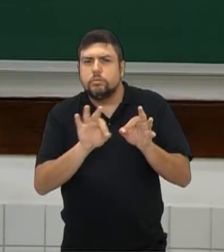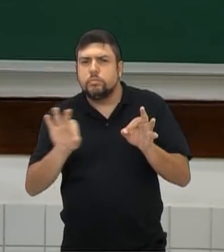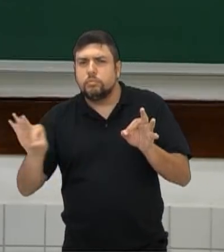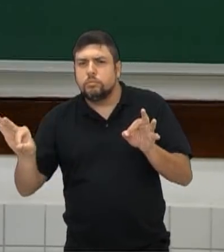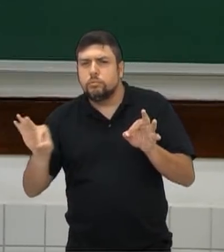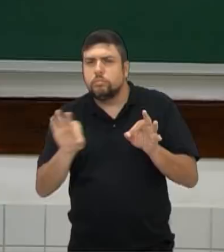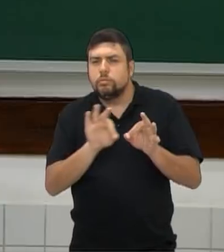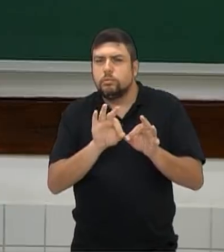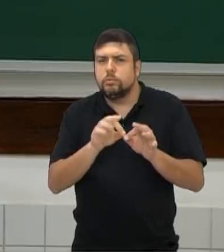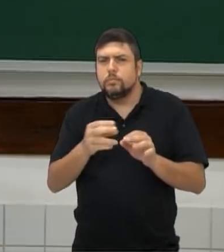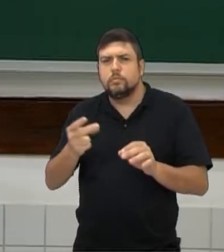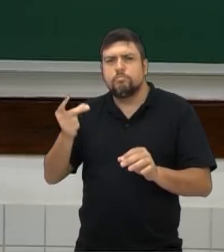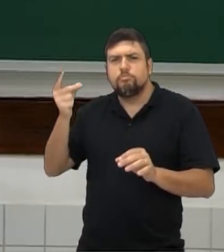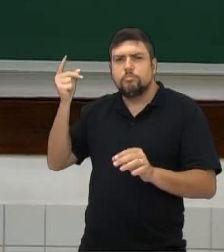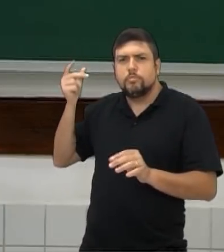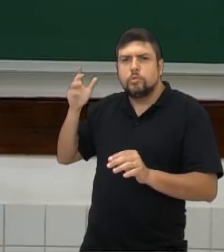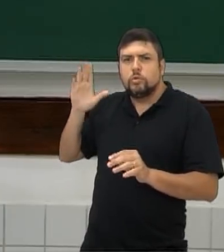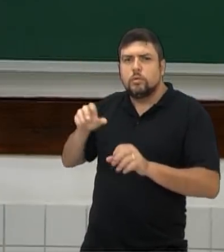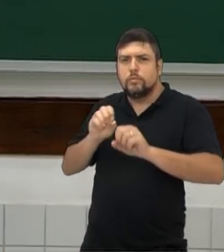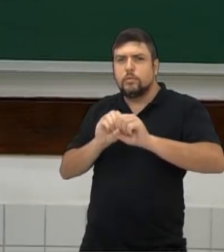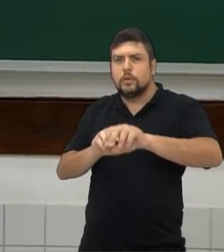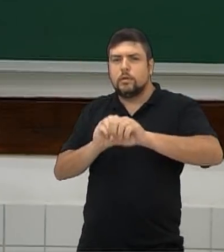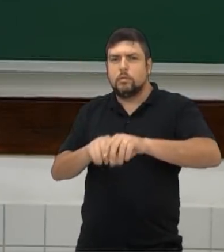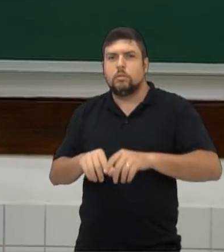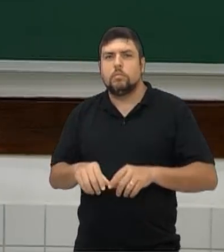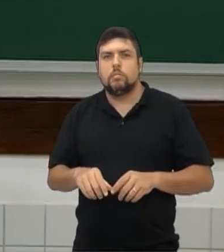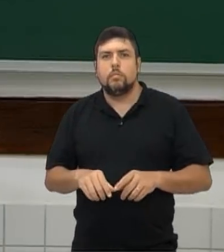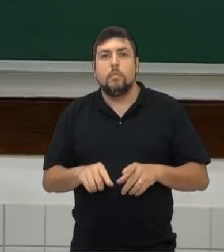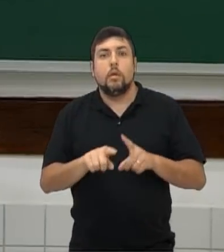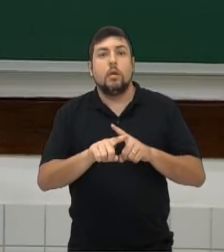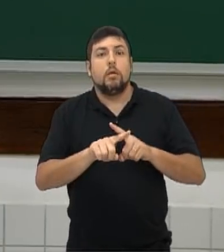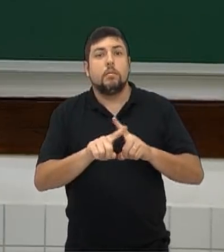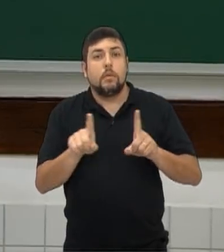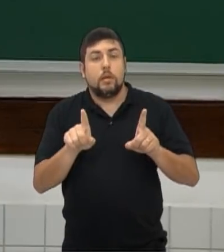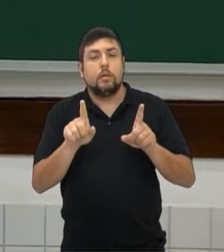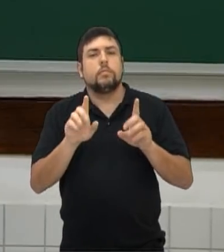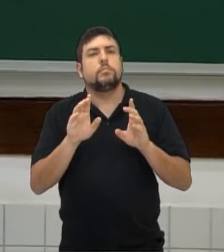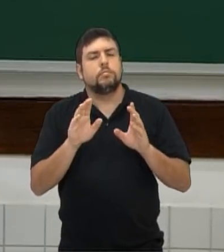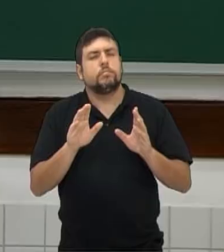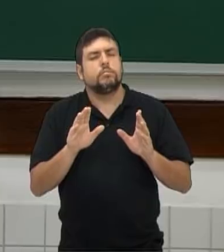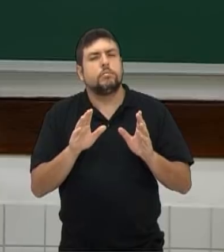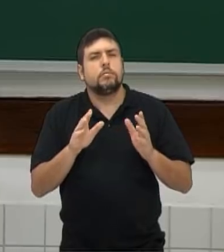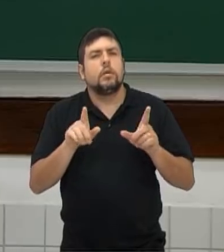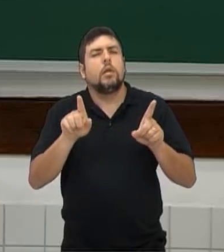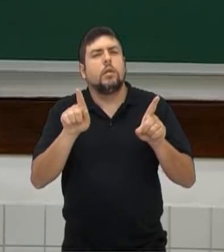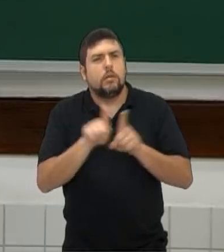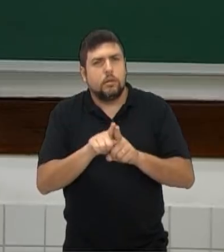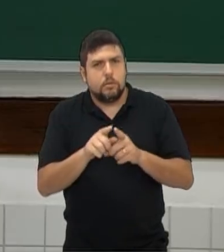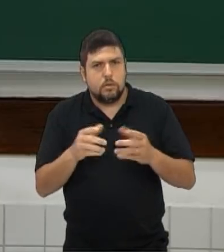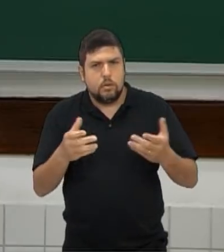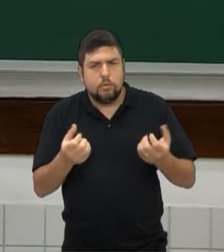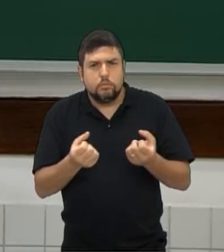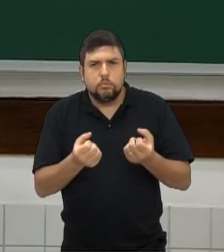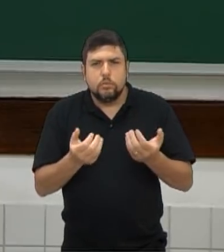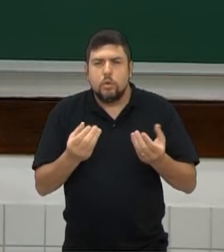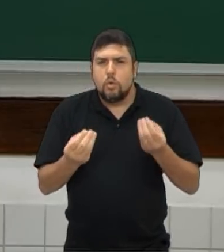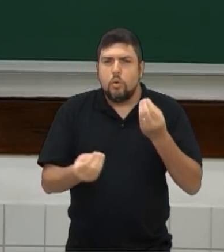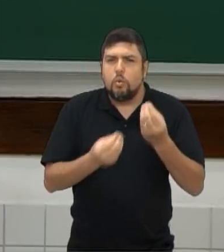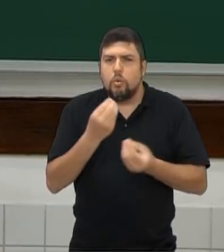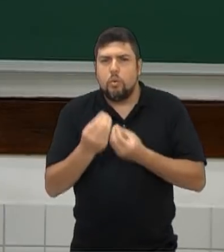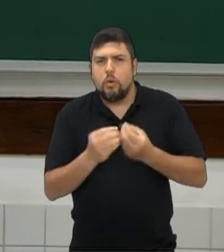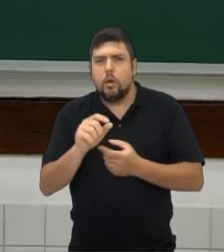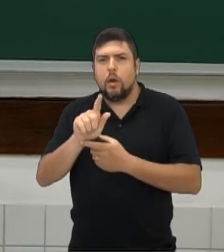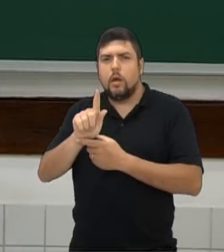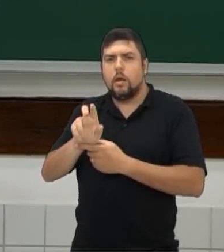de comprimento, a gente vai falar também das grandezas de medidas. O que é mesmo grandeza de medidas? Lembra da história que a